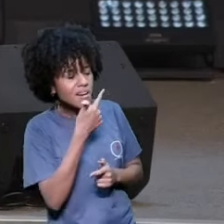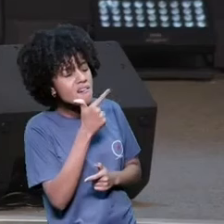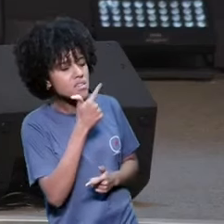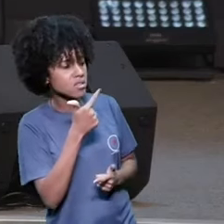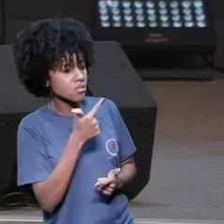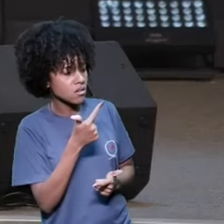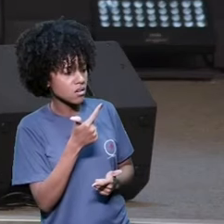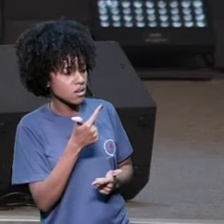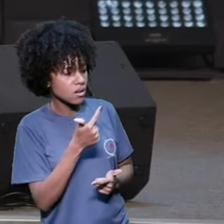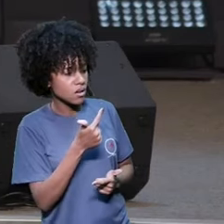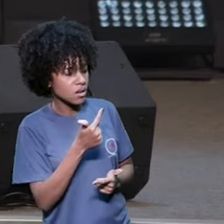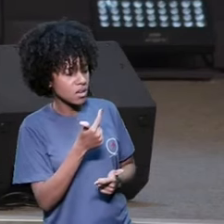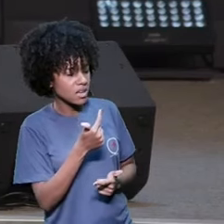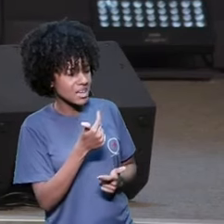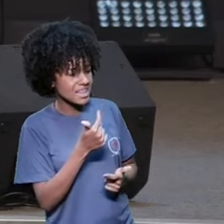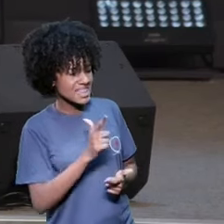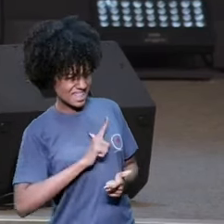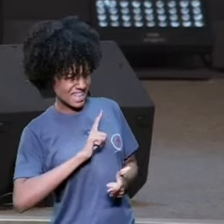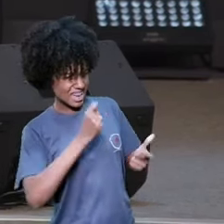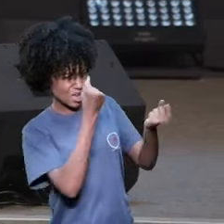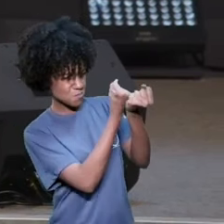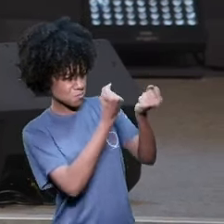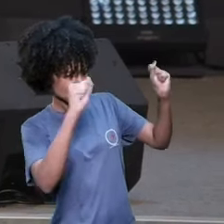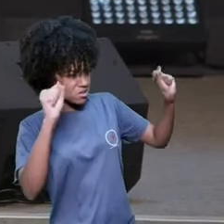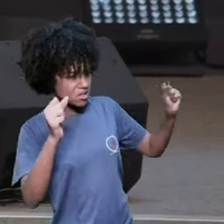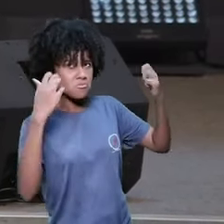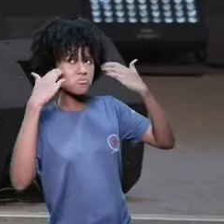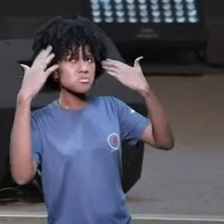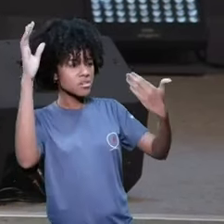acaso existe algo